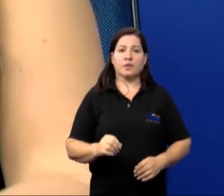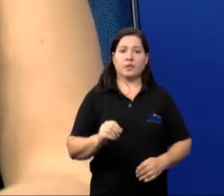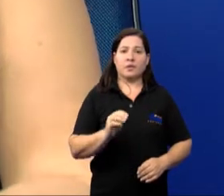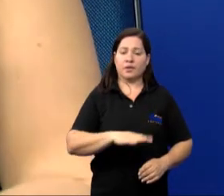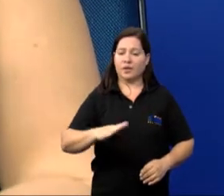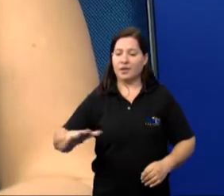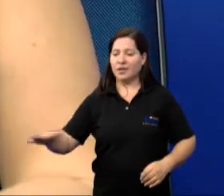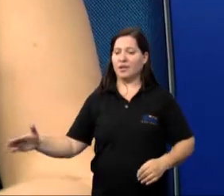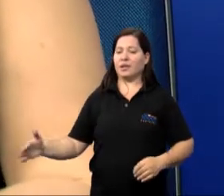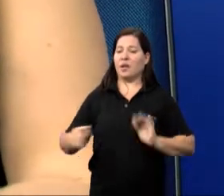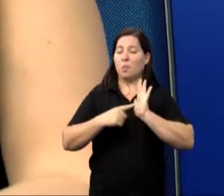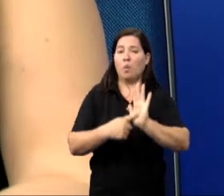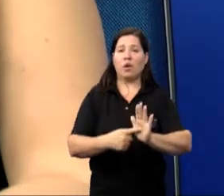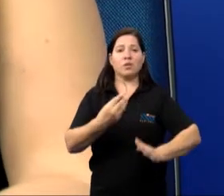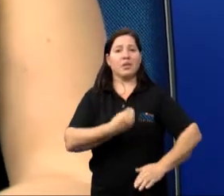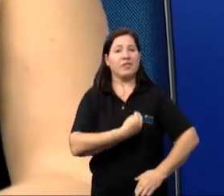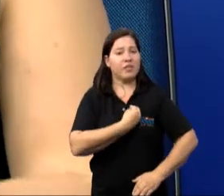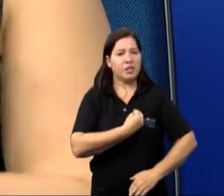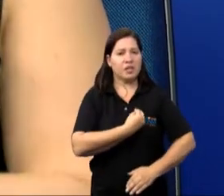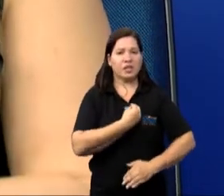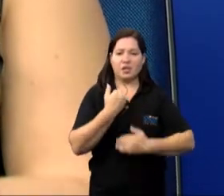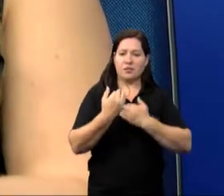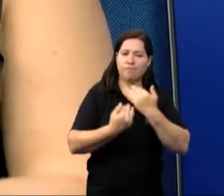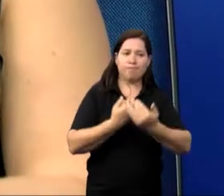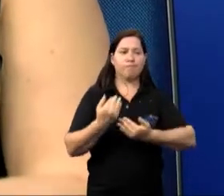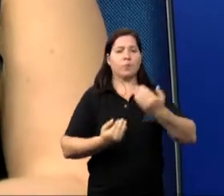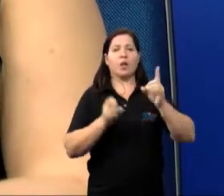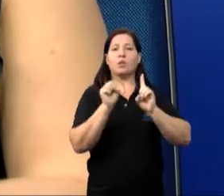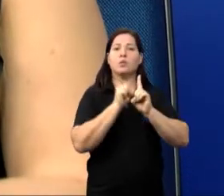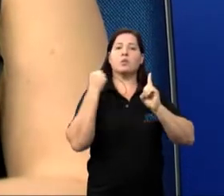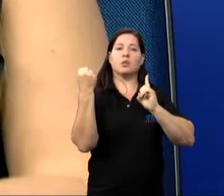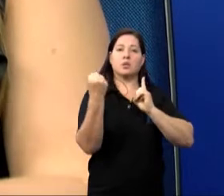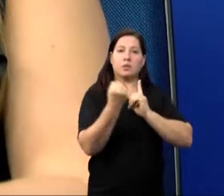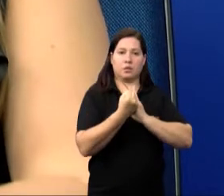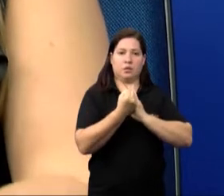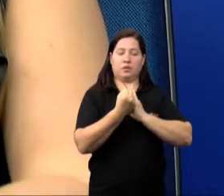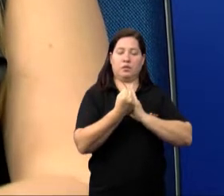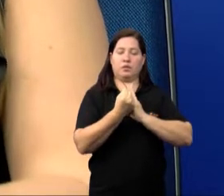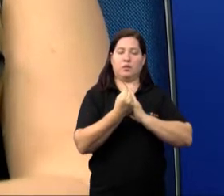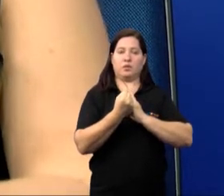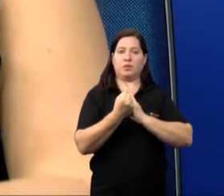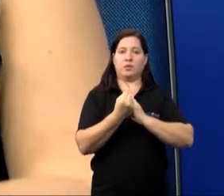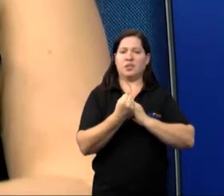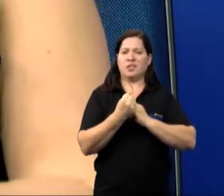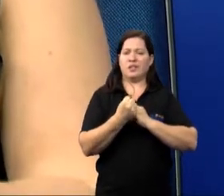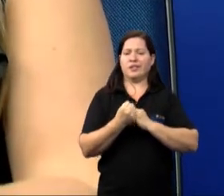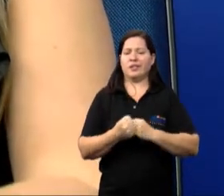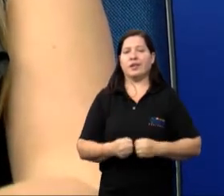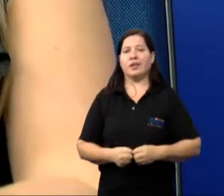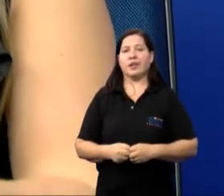que ela vivencia em sociedade. É nesse movimento todo, né, em que ela realiza,